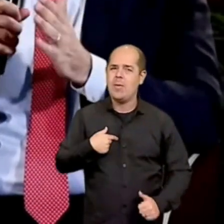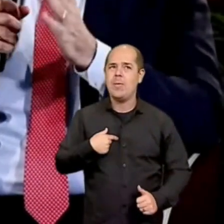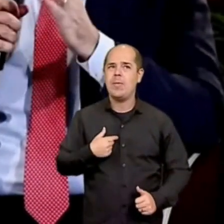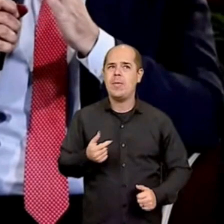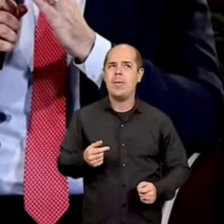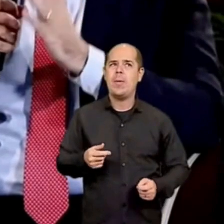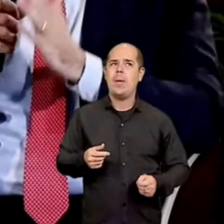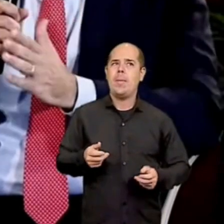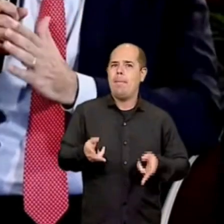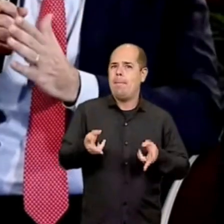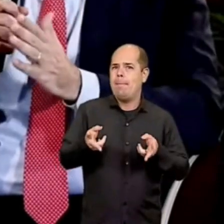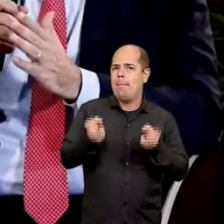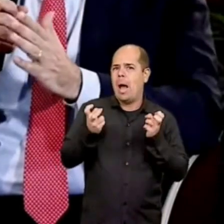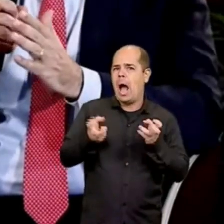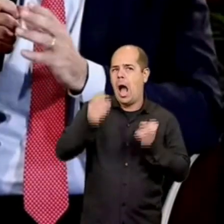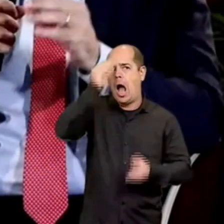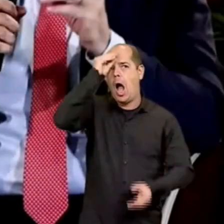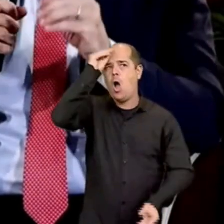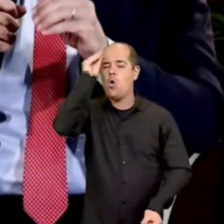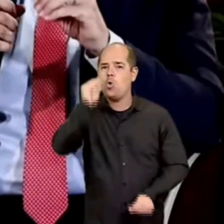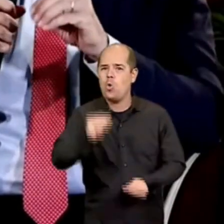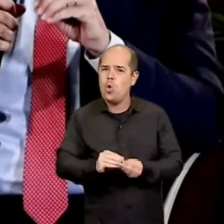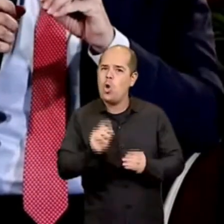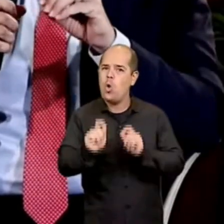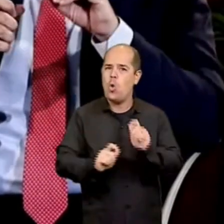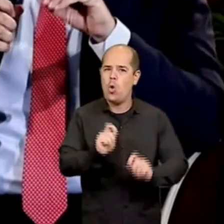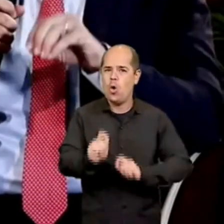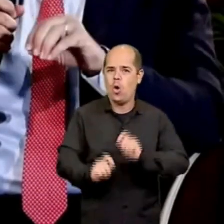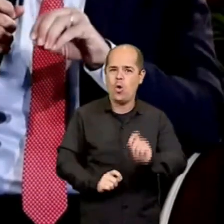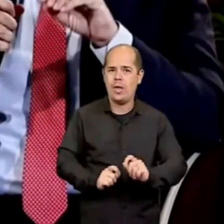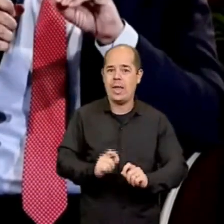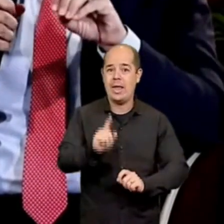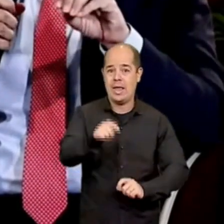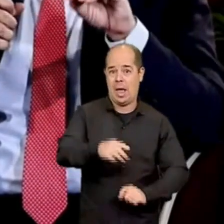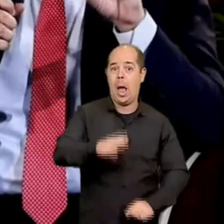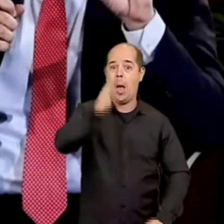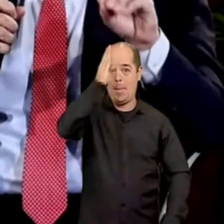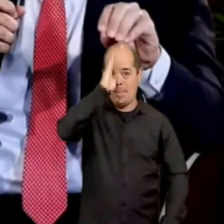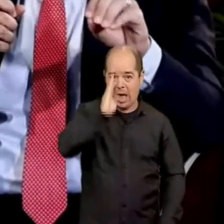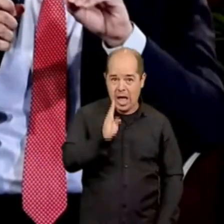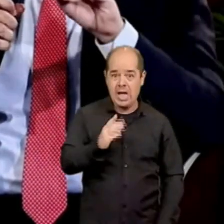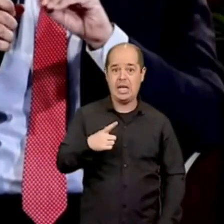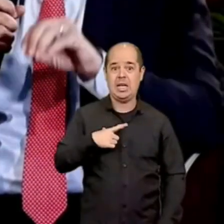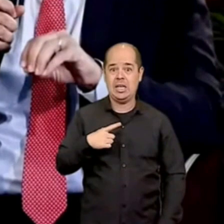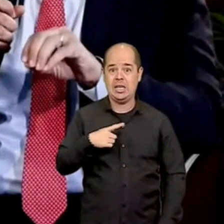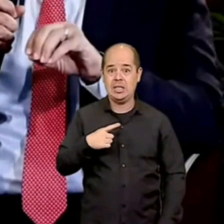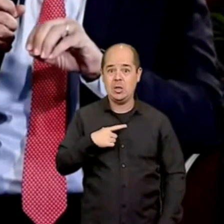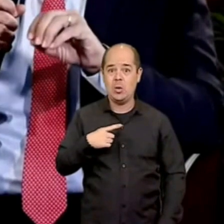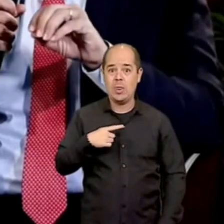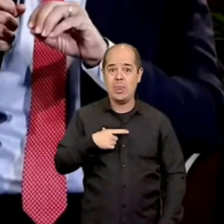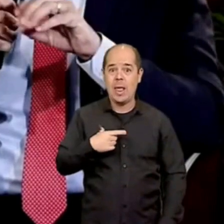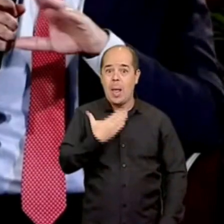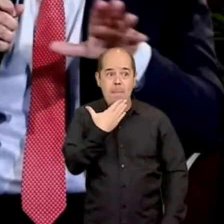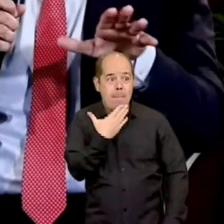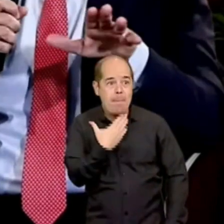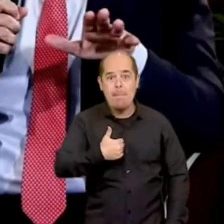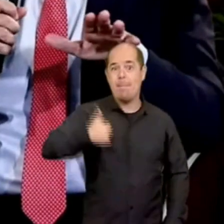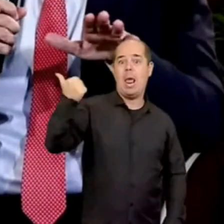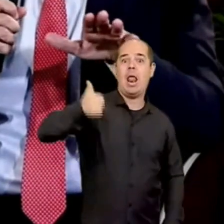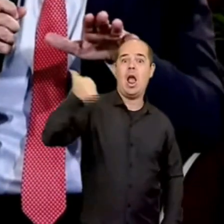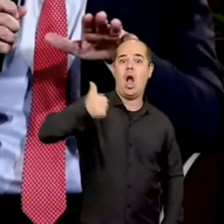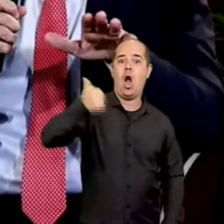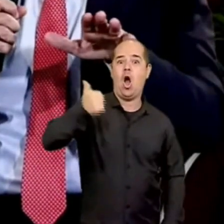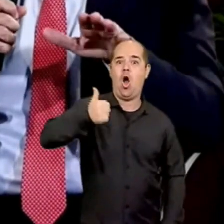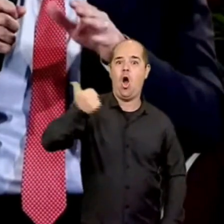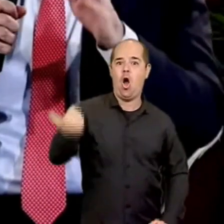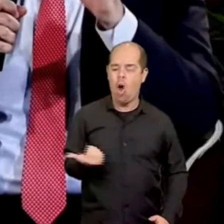tem vantagens competitivas num mundo que está com problemas sociais e ambientais que nenhum